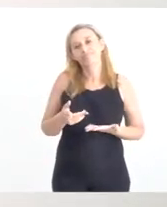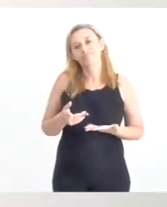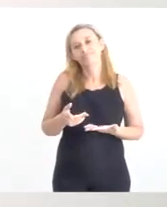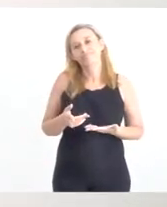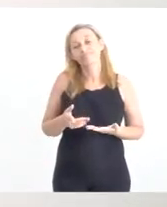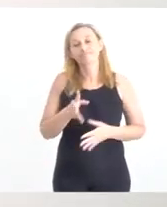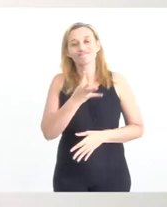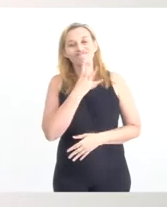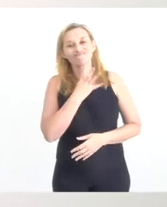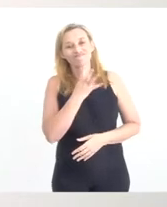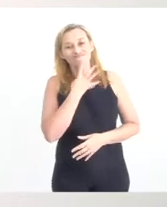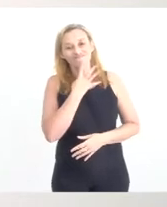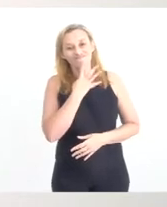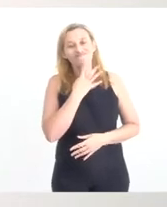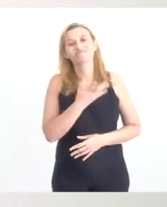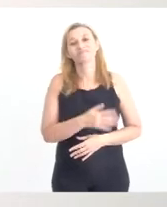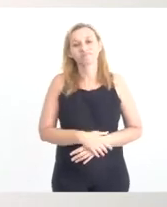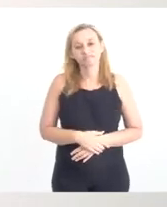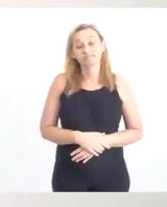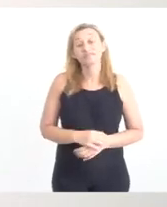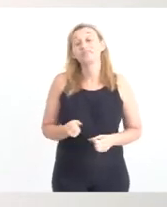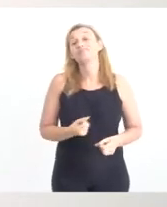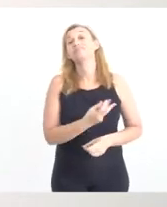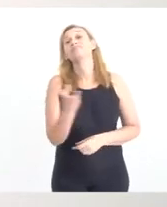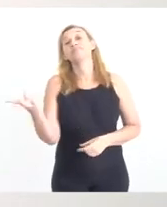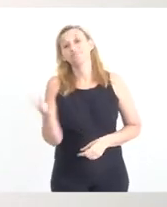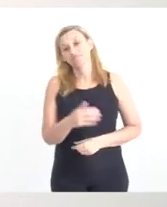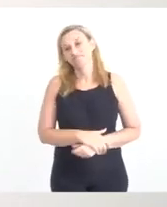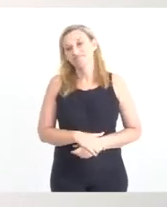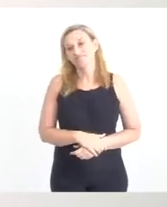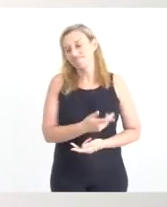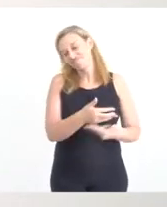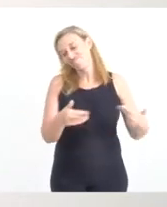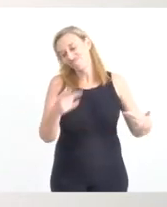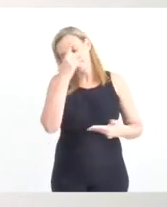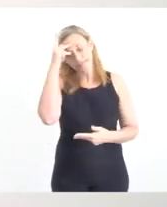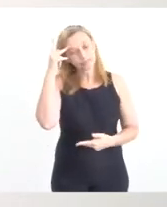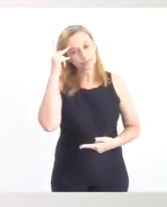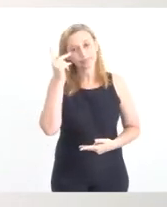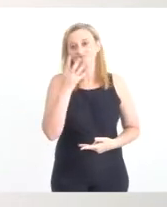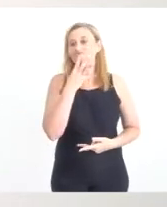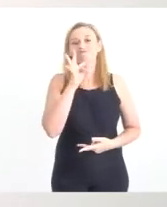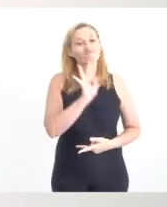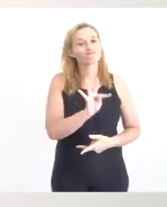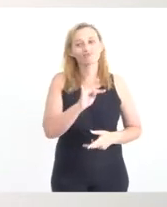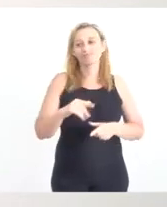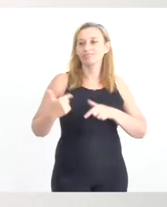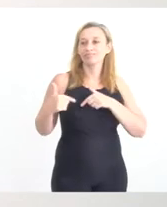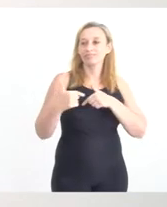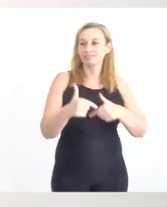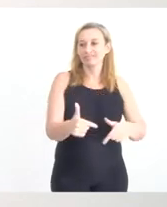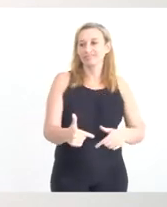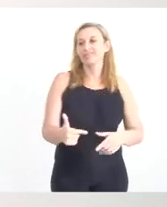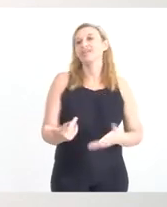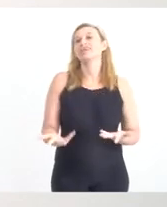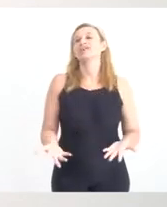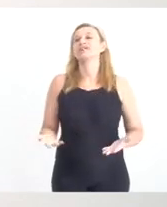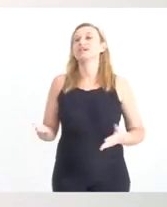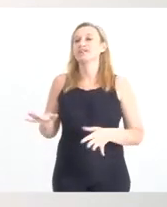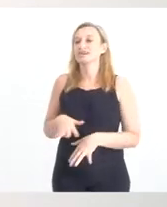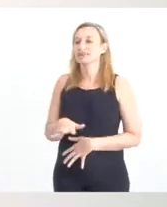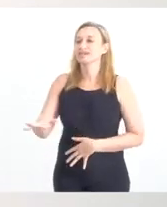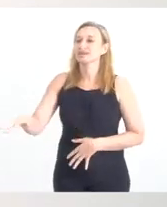o reconhecimento do quanto muitas pessoas que não conhece a trajetória das favelas das periferias